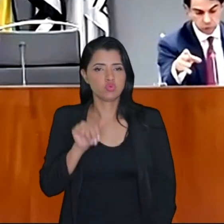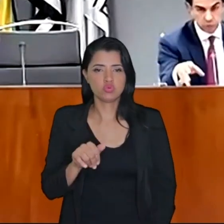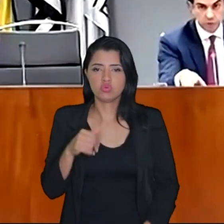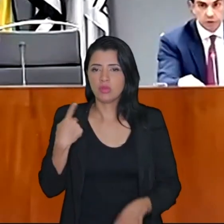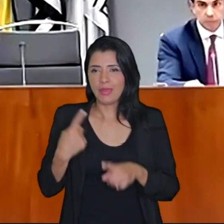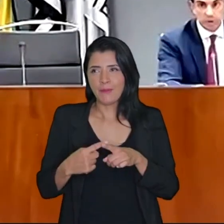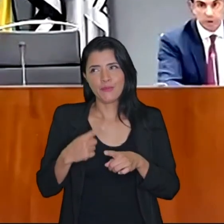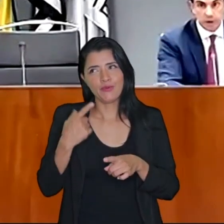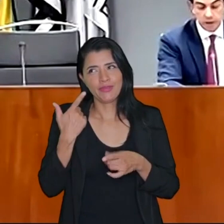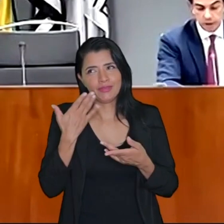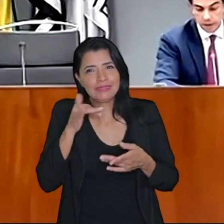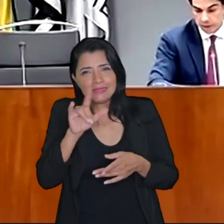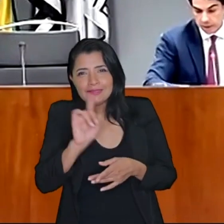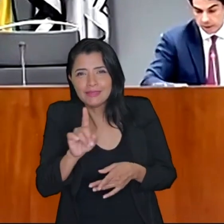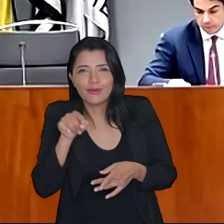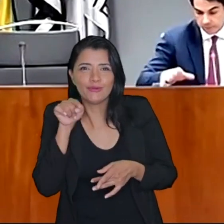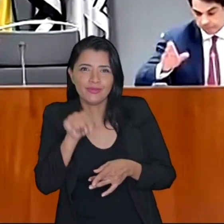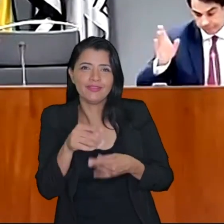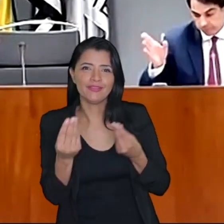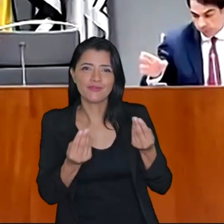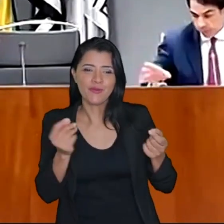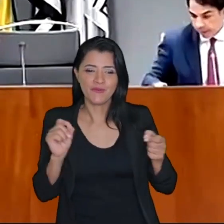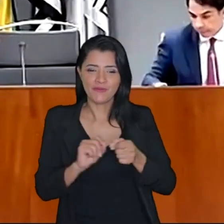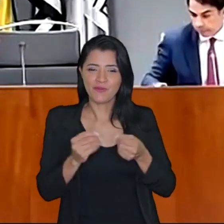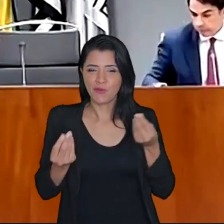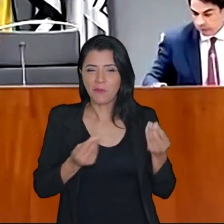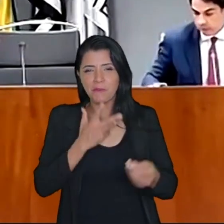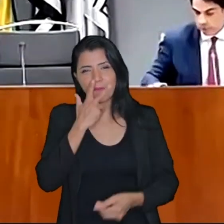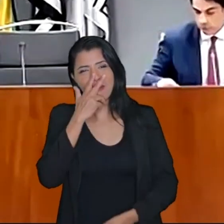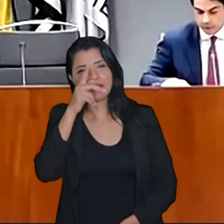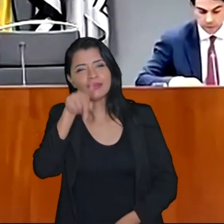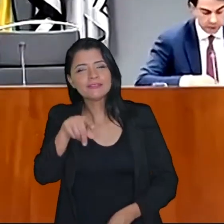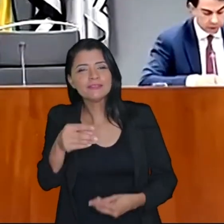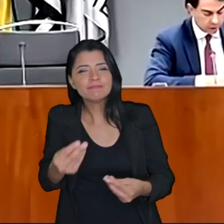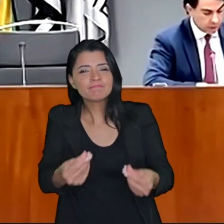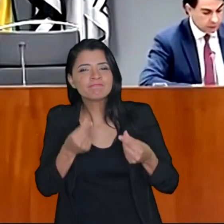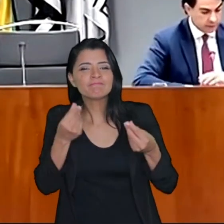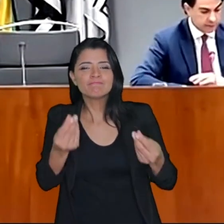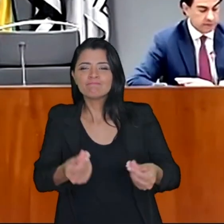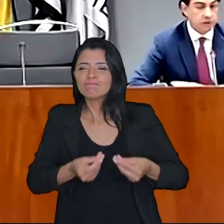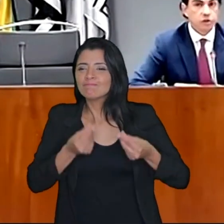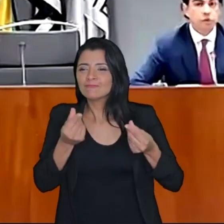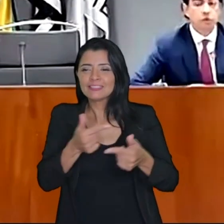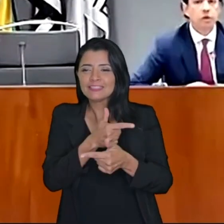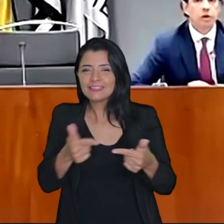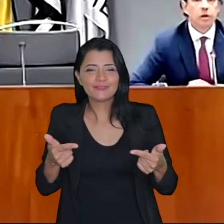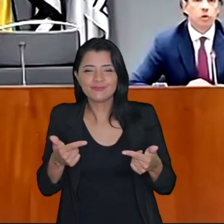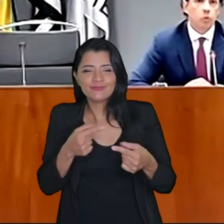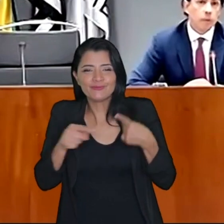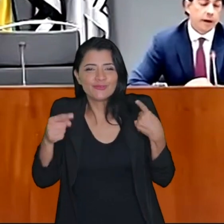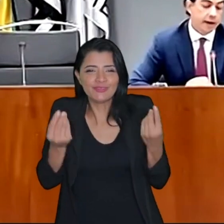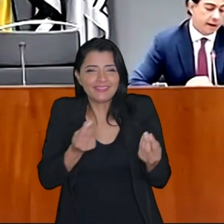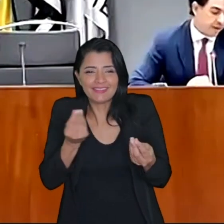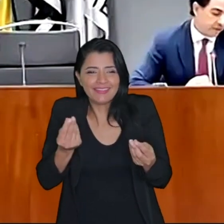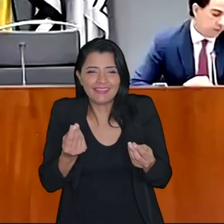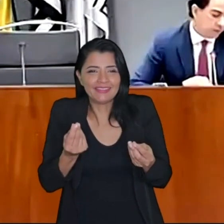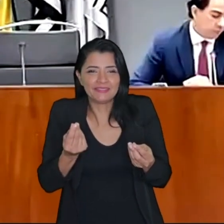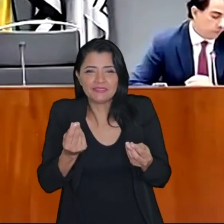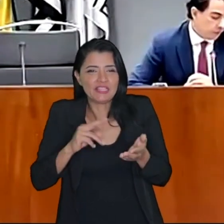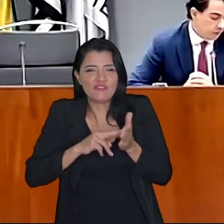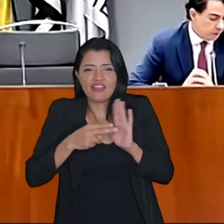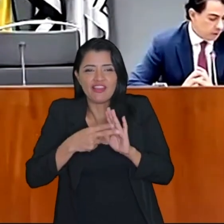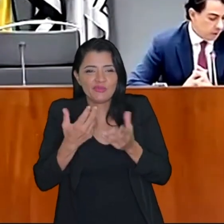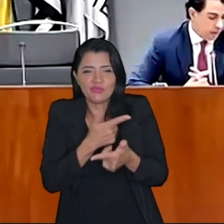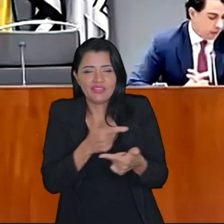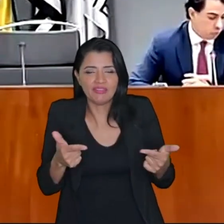senão o Instituto efetivamente ficaria, me parece, completamente sem sentido, nunca para agravar a